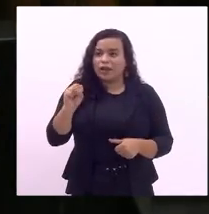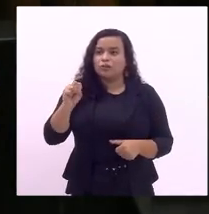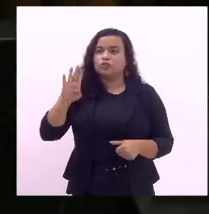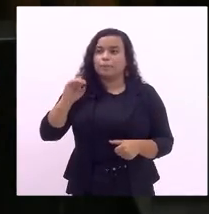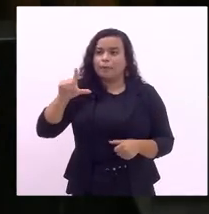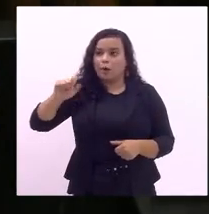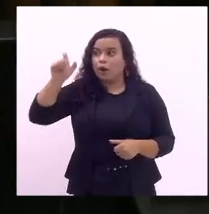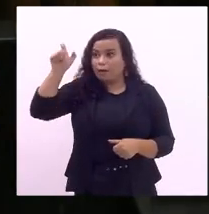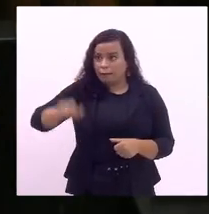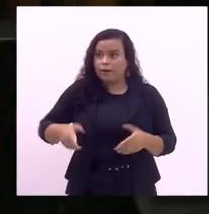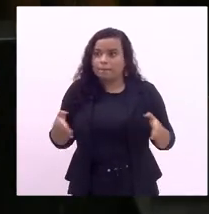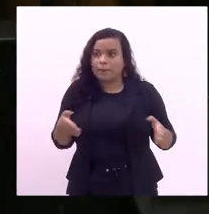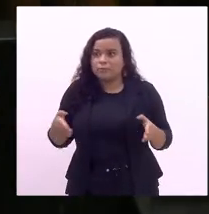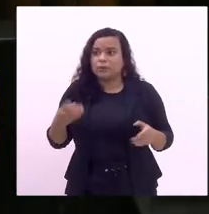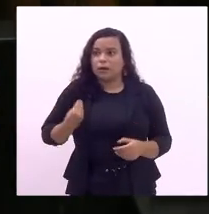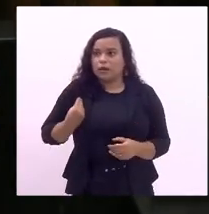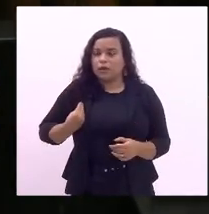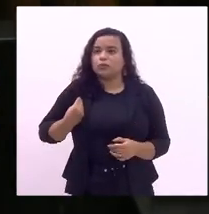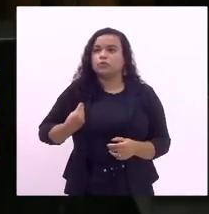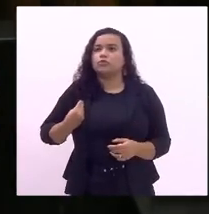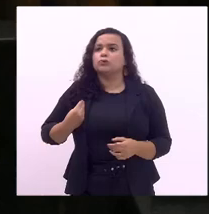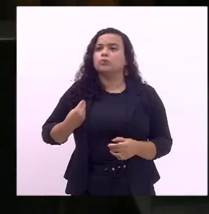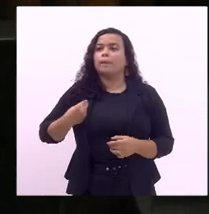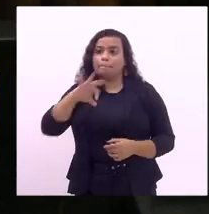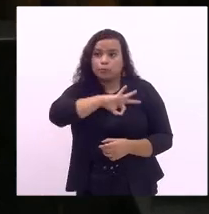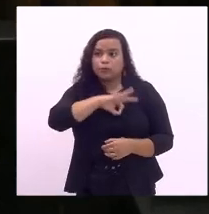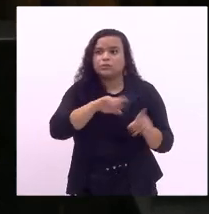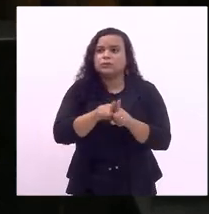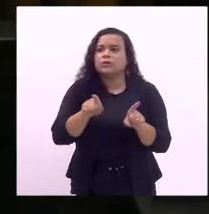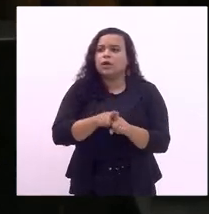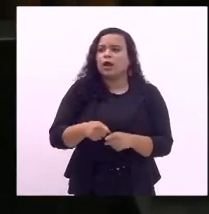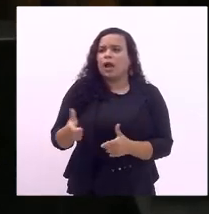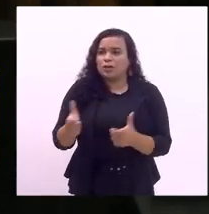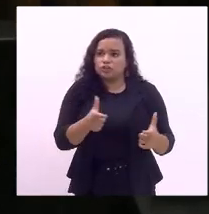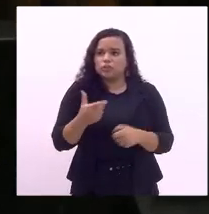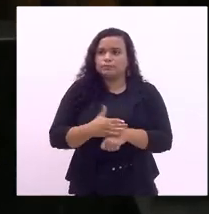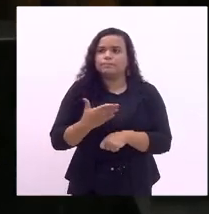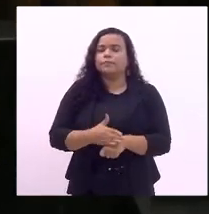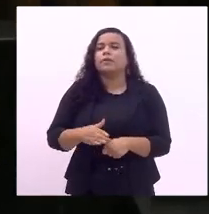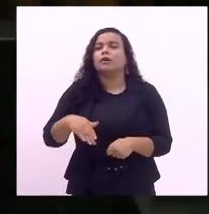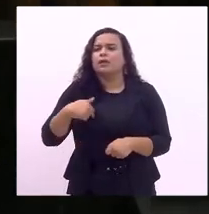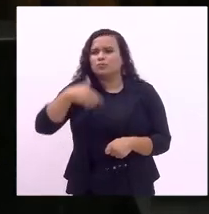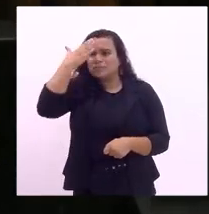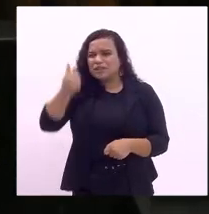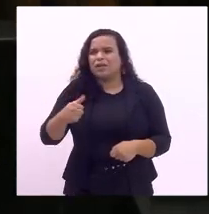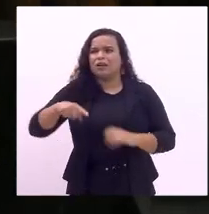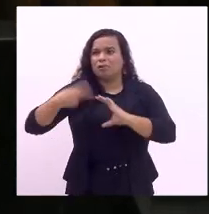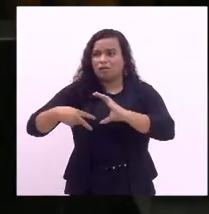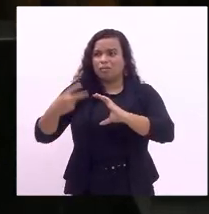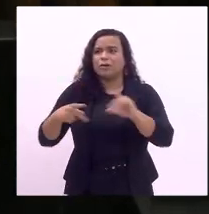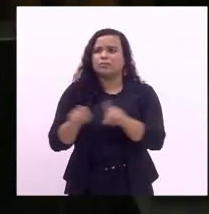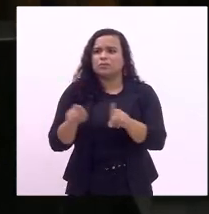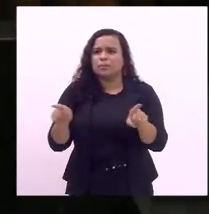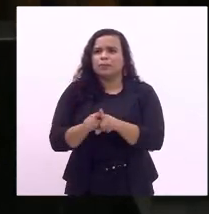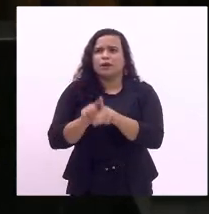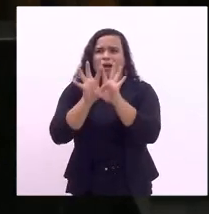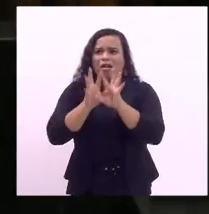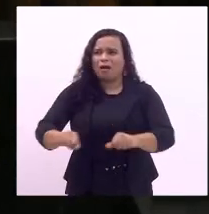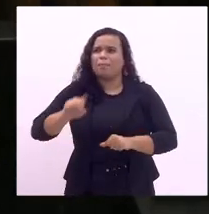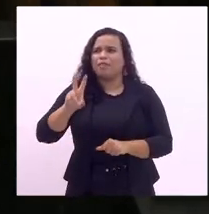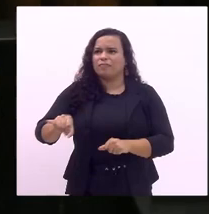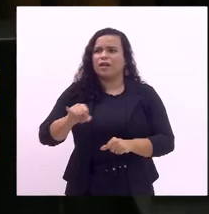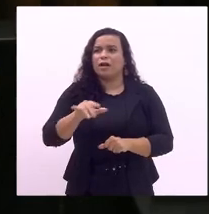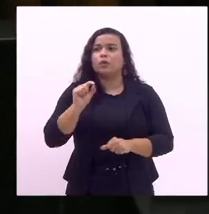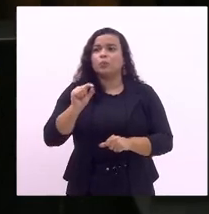atirador, e eu tenho convicção que a gente também vai acabar, no âmbito da Câmara Municipal do Rio de Janeiro, com a